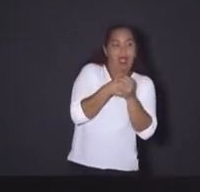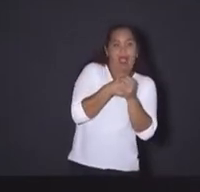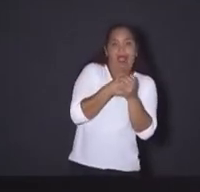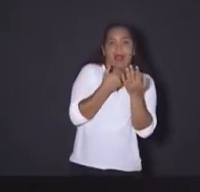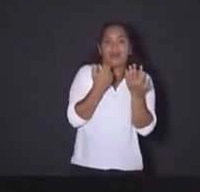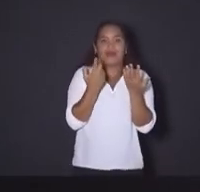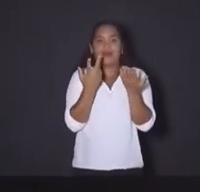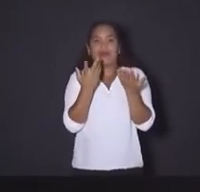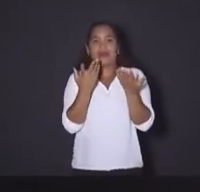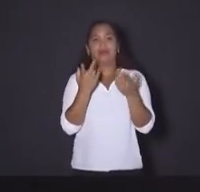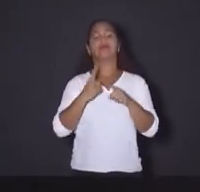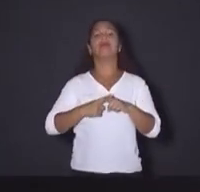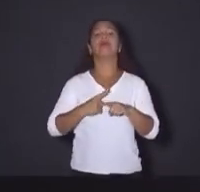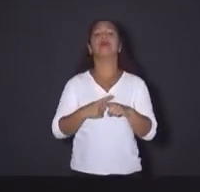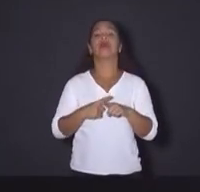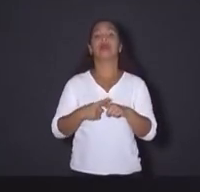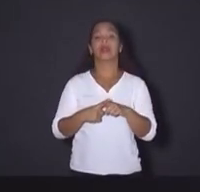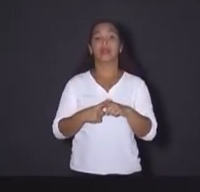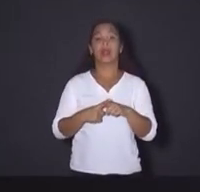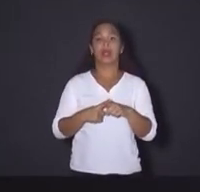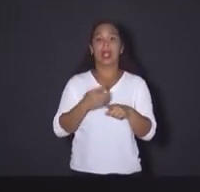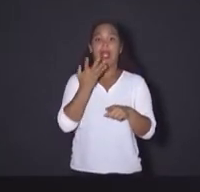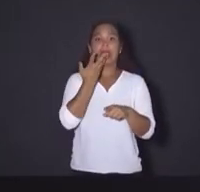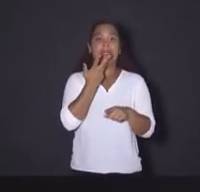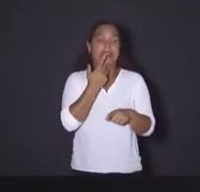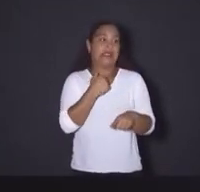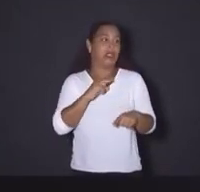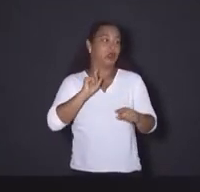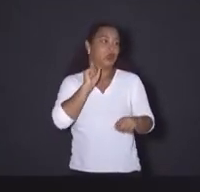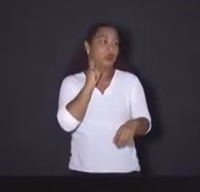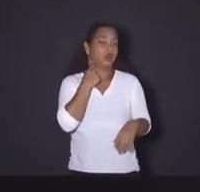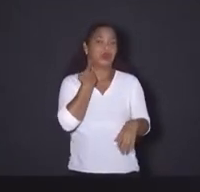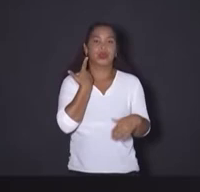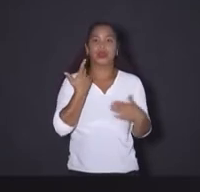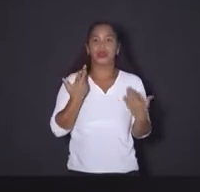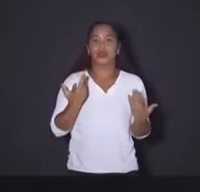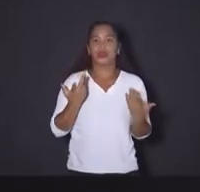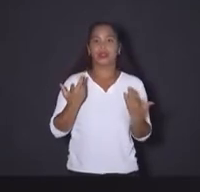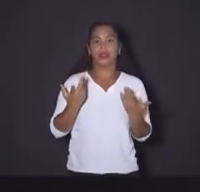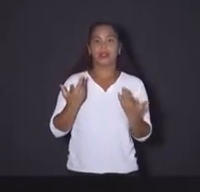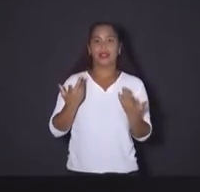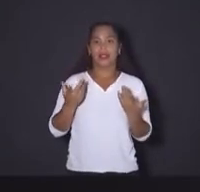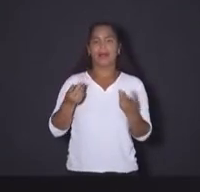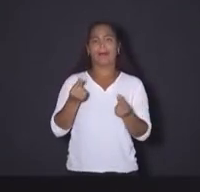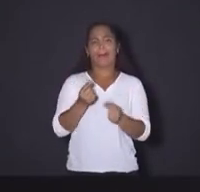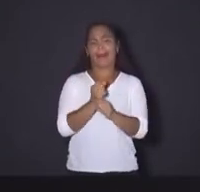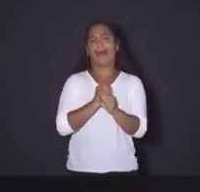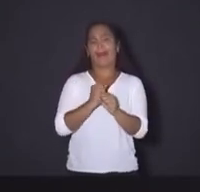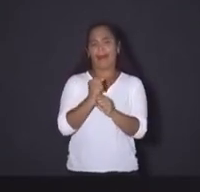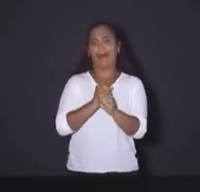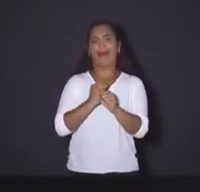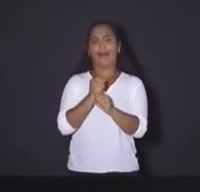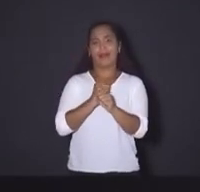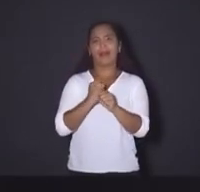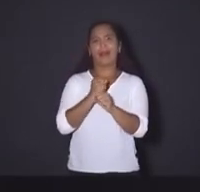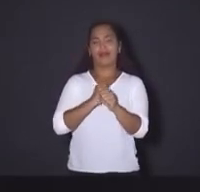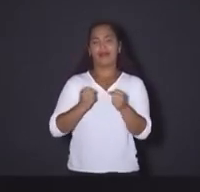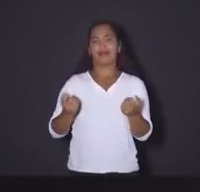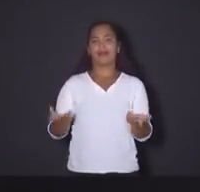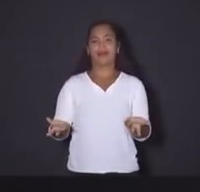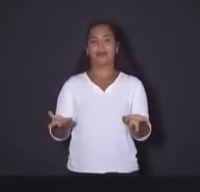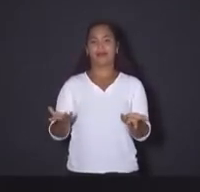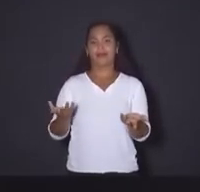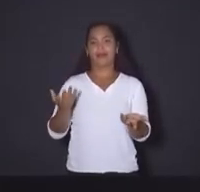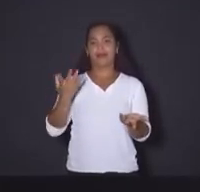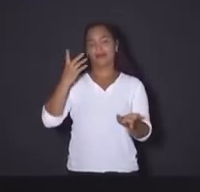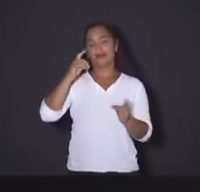absorvente. Por quê? Quando a gente se mela, quando está menstruado, algo que nos acompanha durante muitos anos, né?